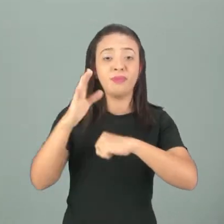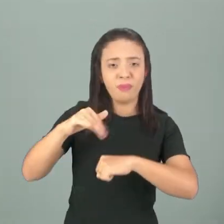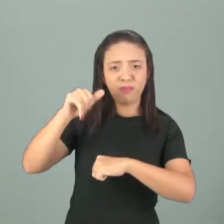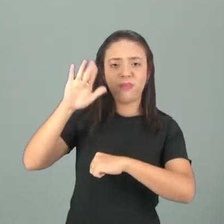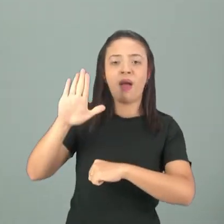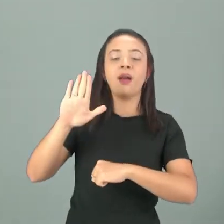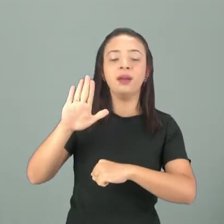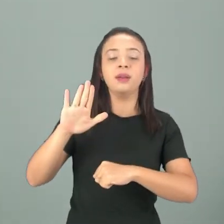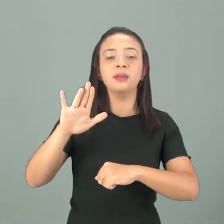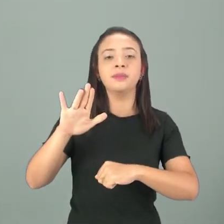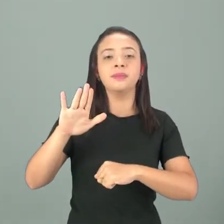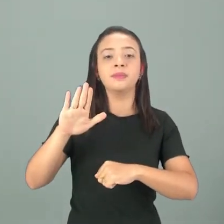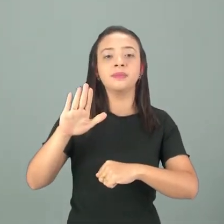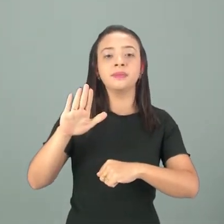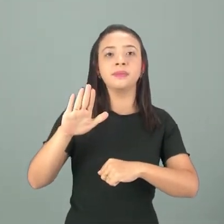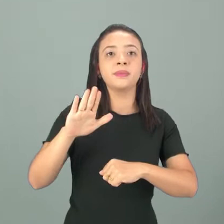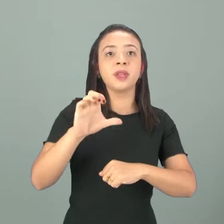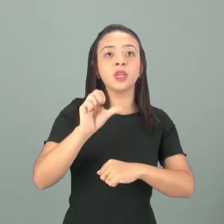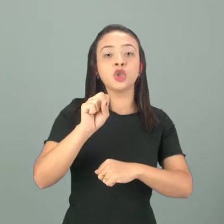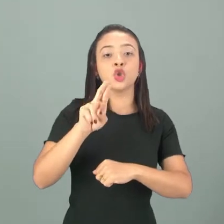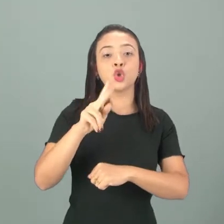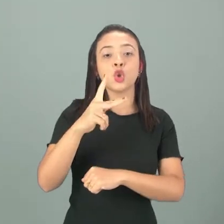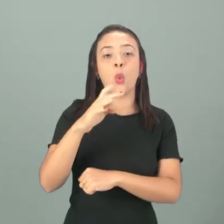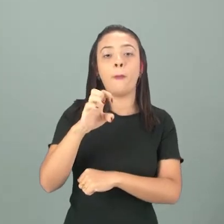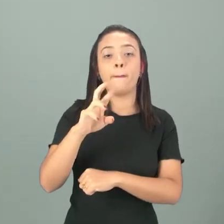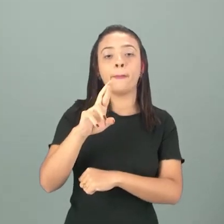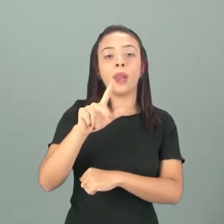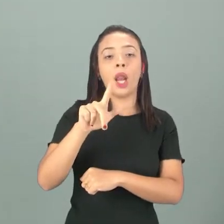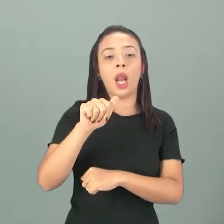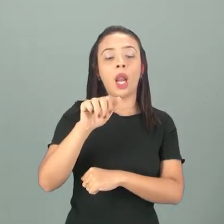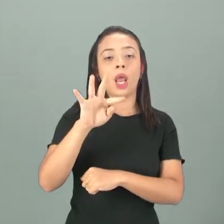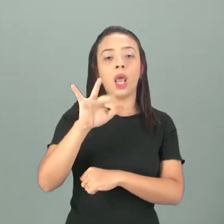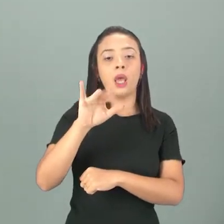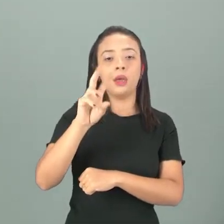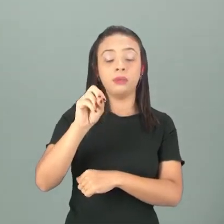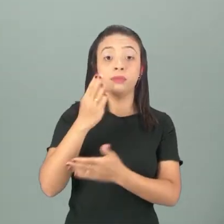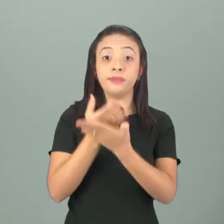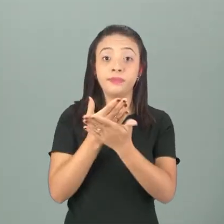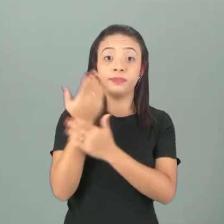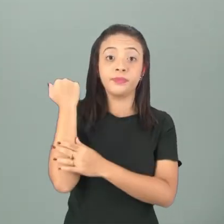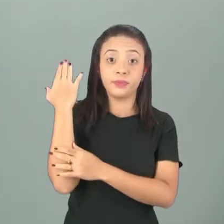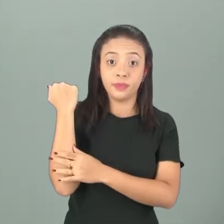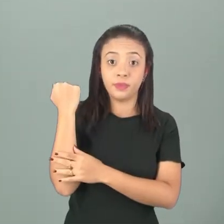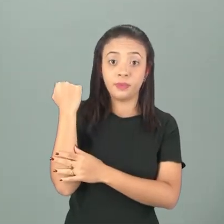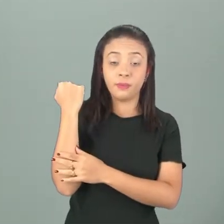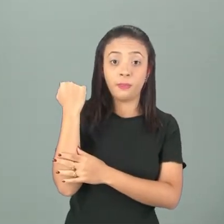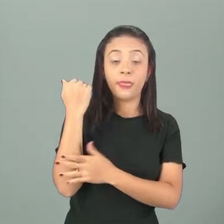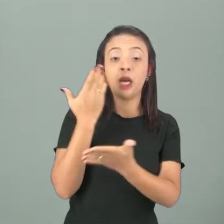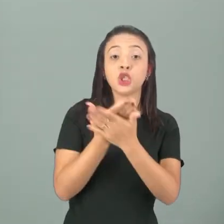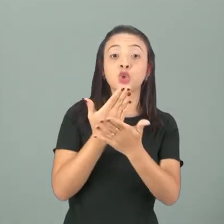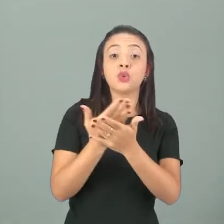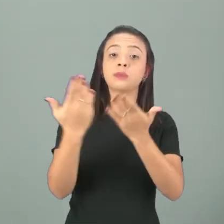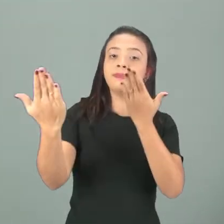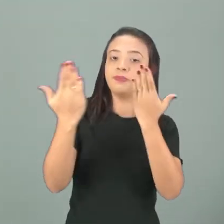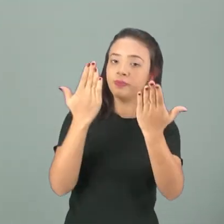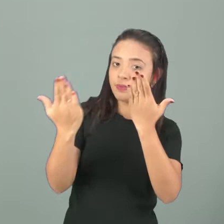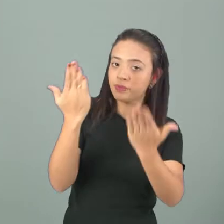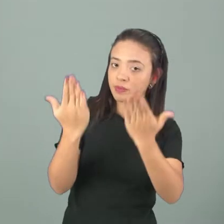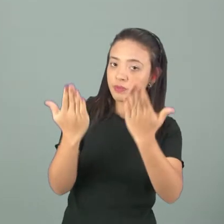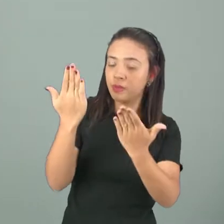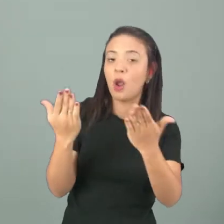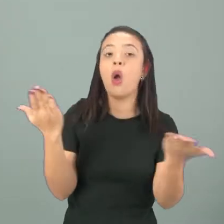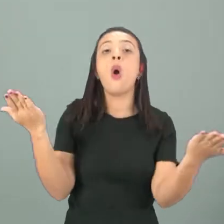gente vai falar sobre a forma superlativa. Lembra que na nossa aula anterior nós falamos um pouquinho sobre a forma comparativa, né? Hoje vamos